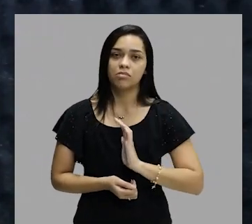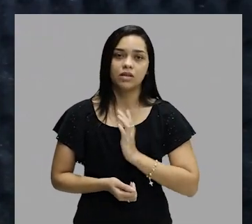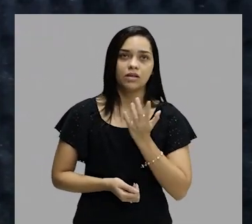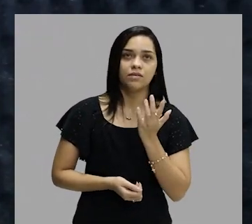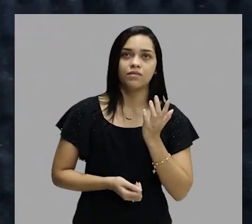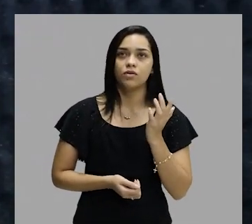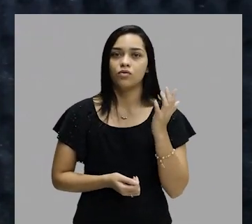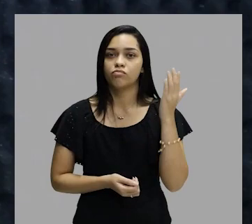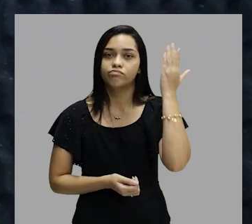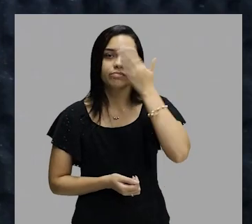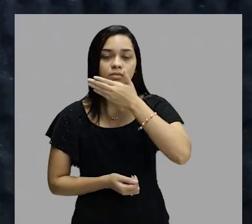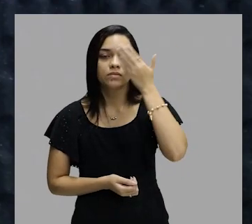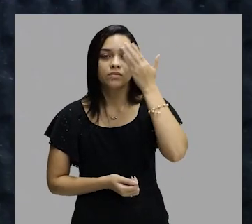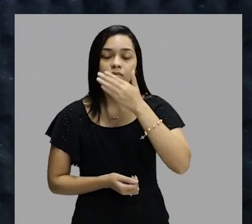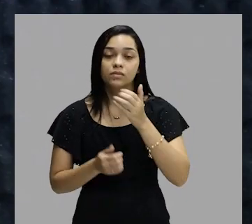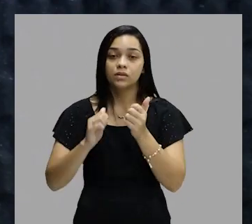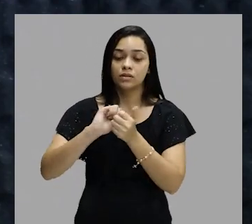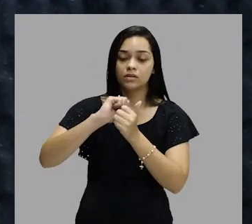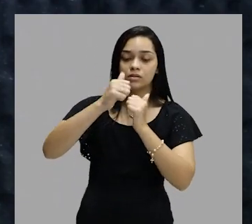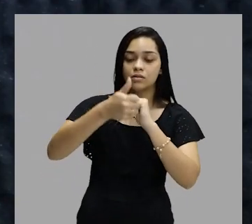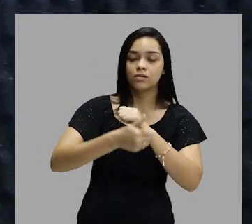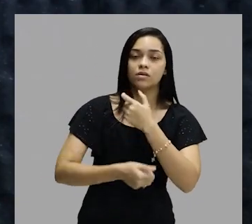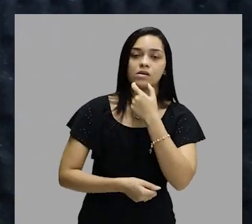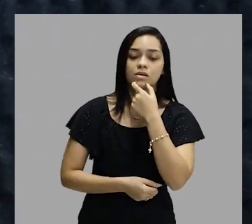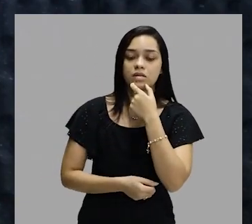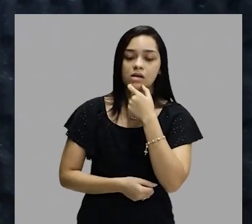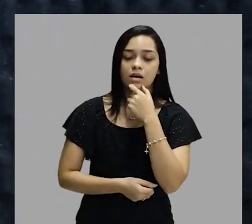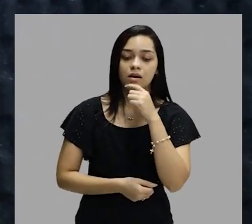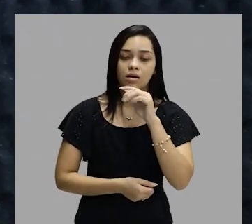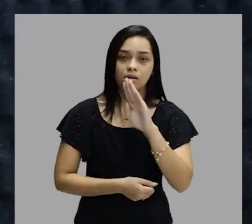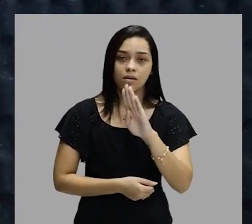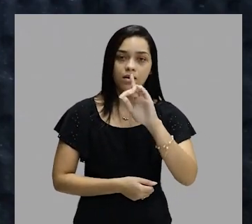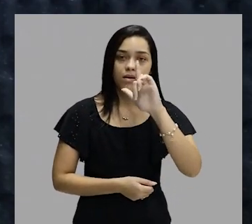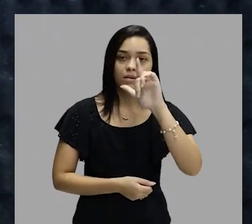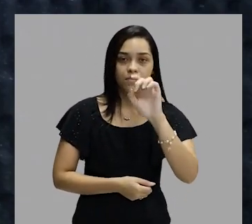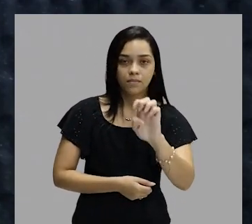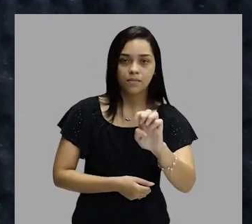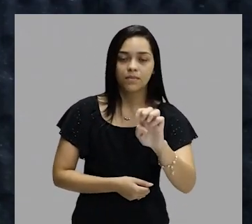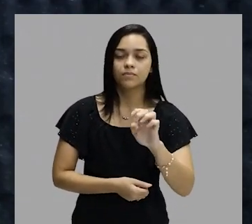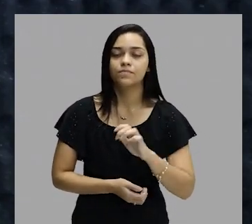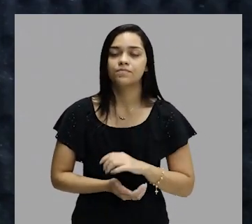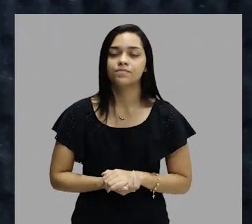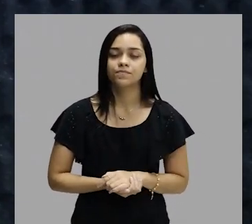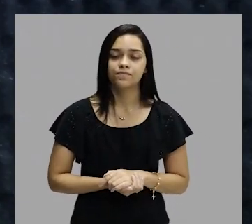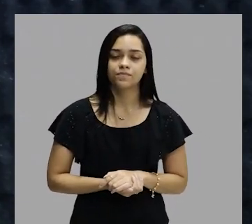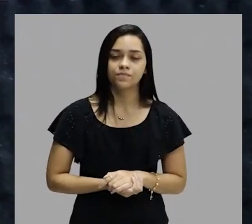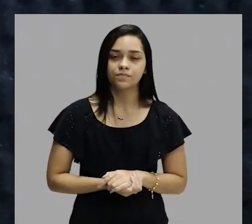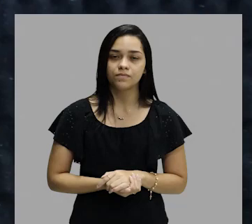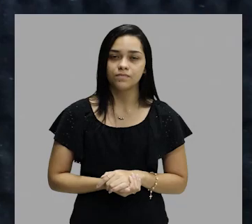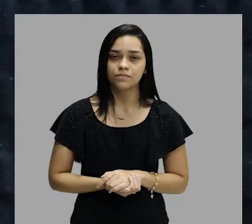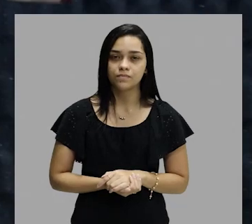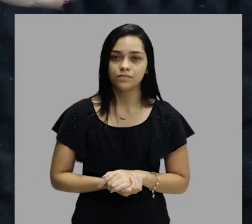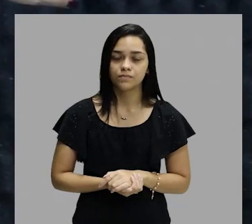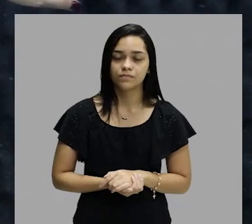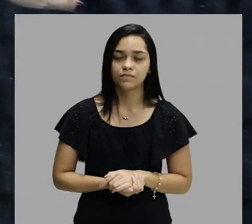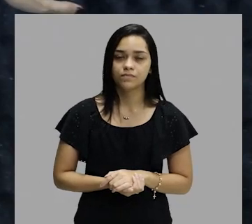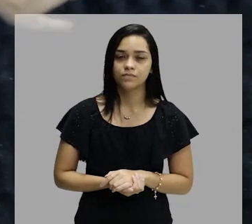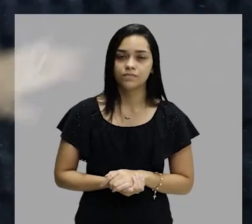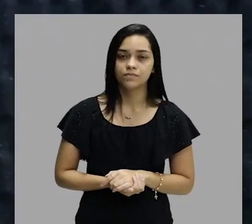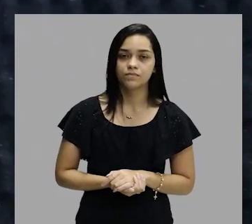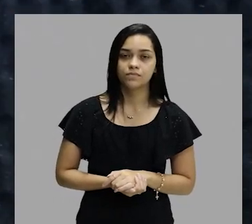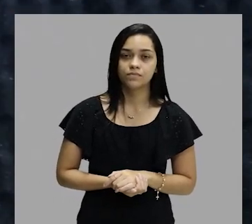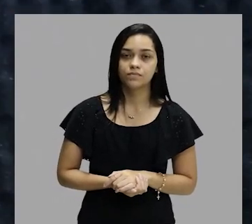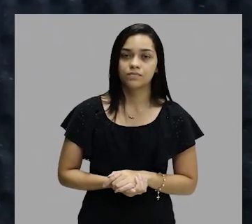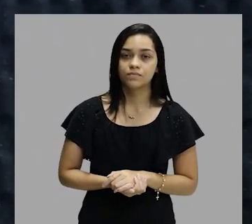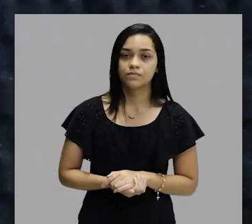flexível, visível, em inglês fica bow. Tá? Flexible, visible ou terrible.